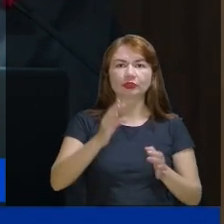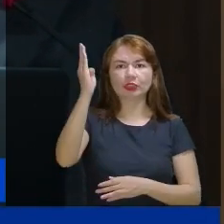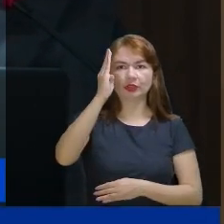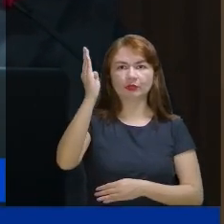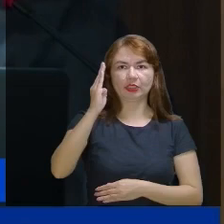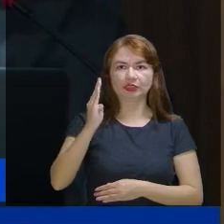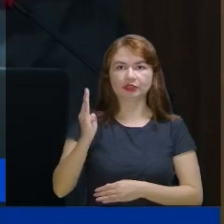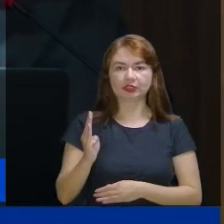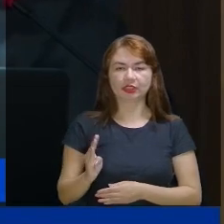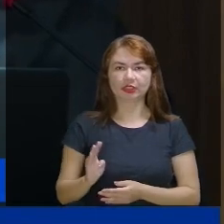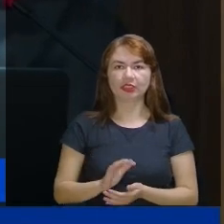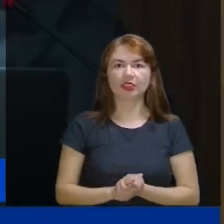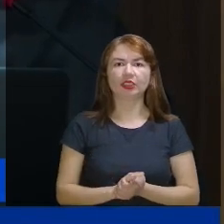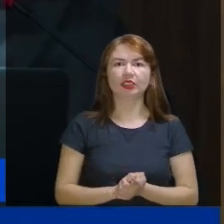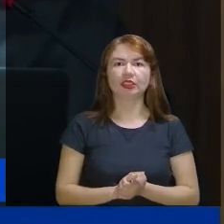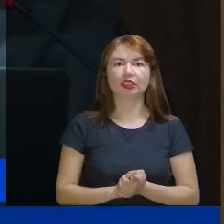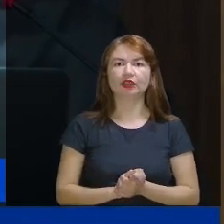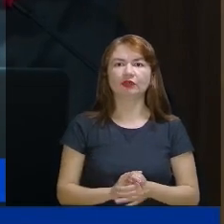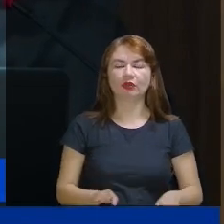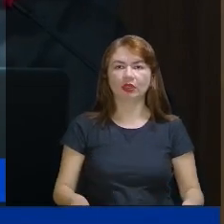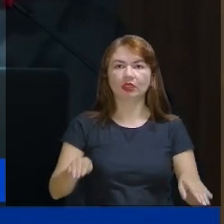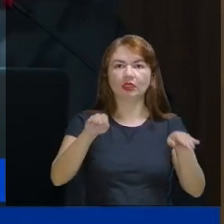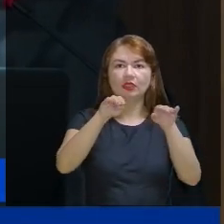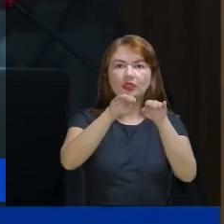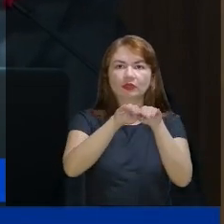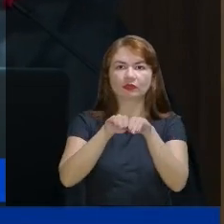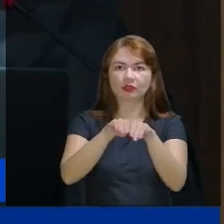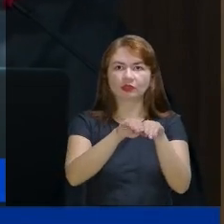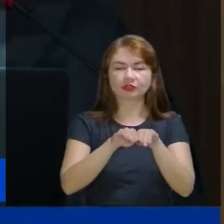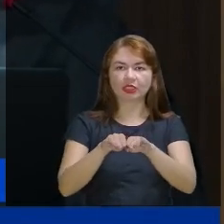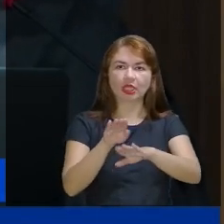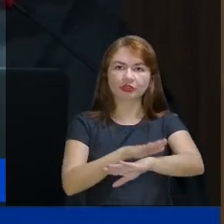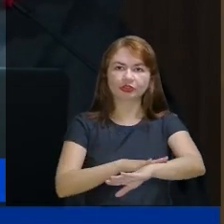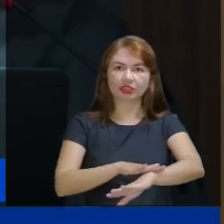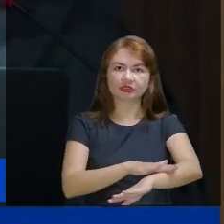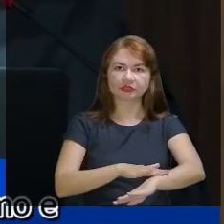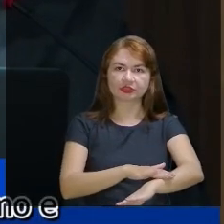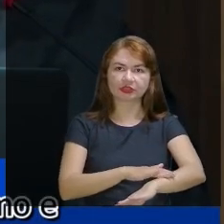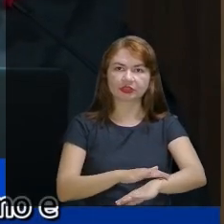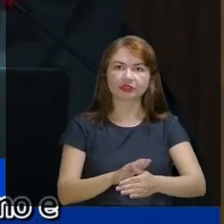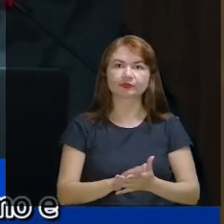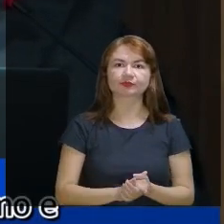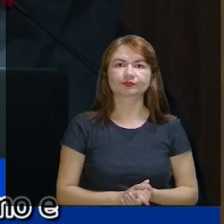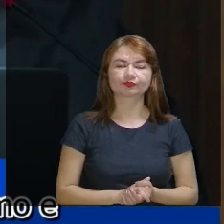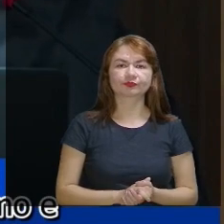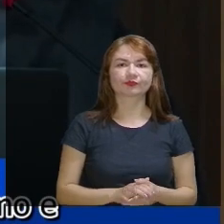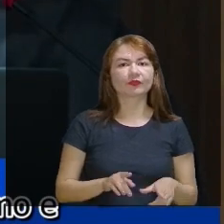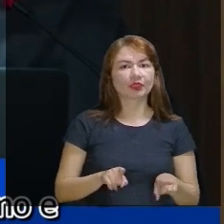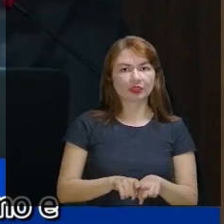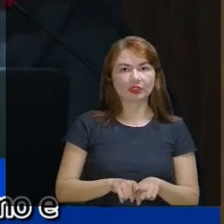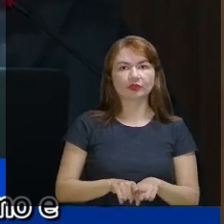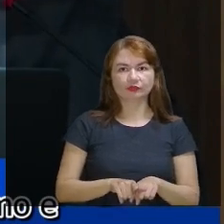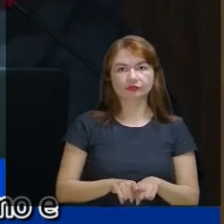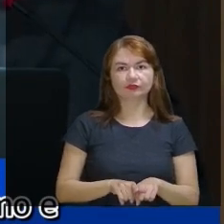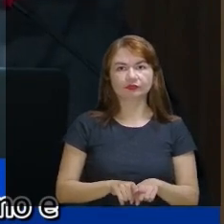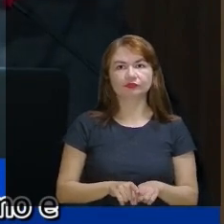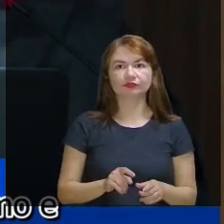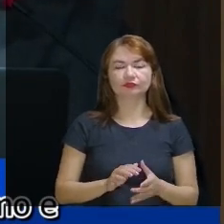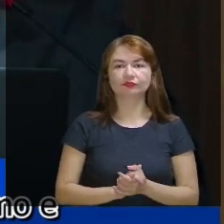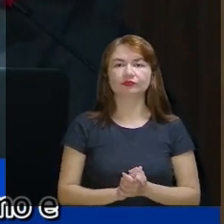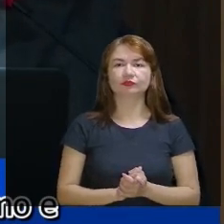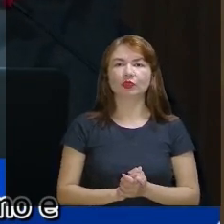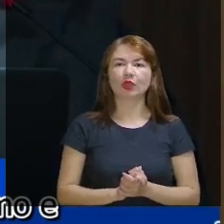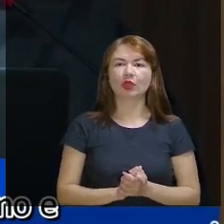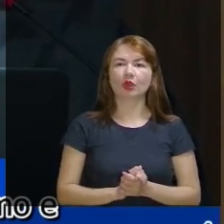a eliminação das desigualdades raciais, premiando ações, projetos ou programas inovadores que combatam